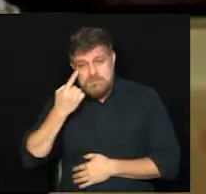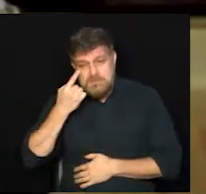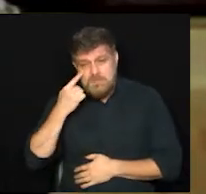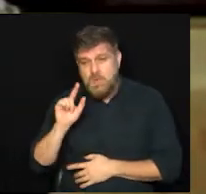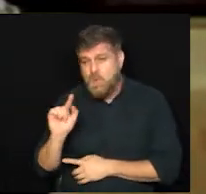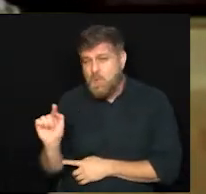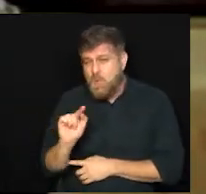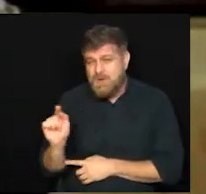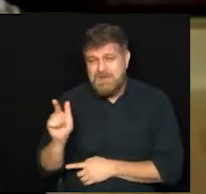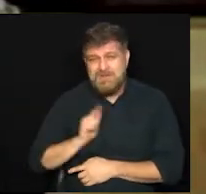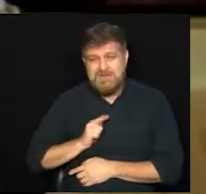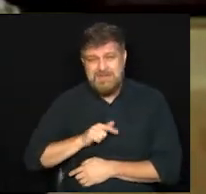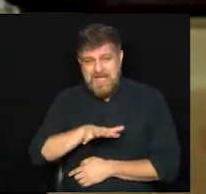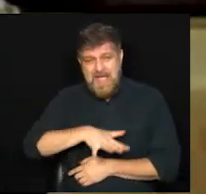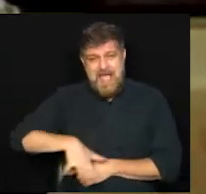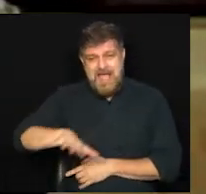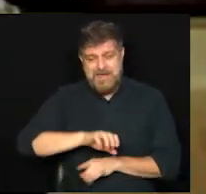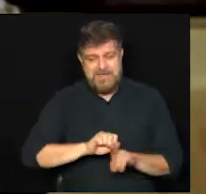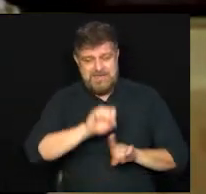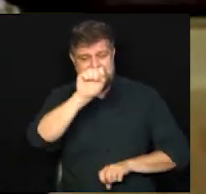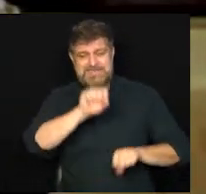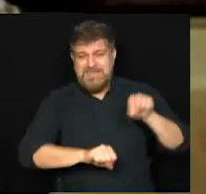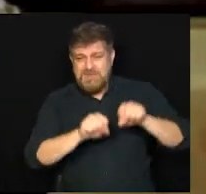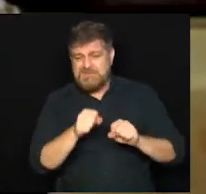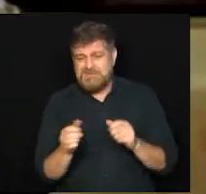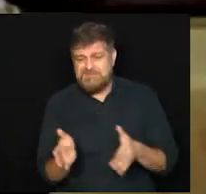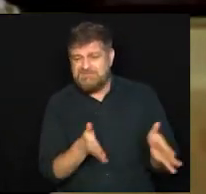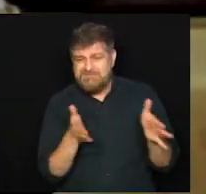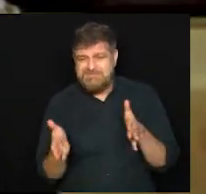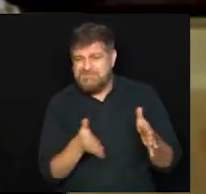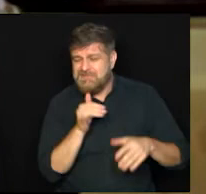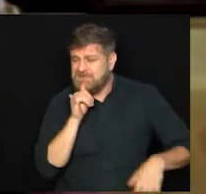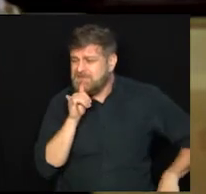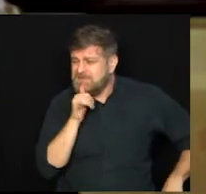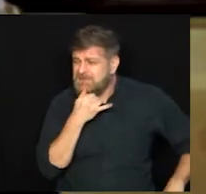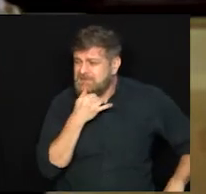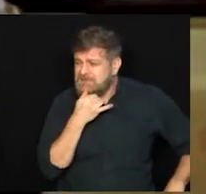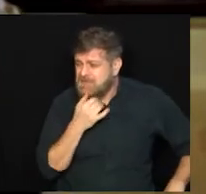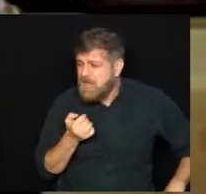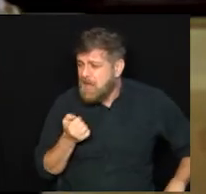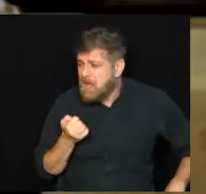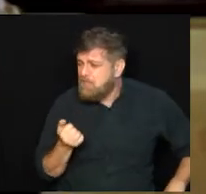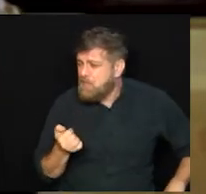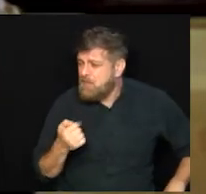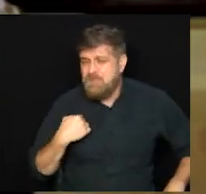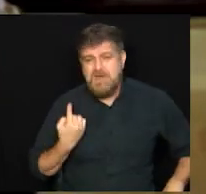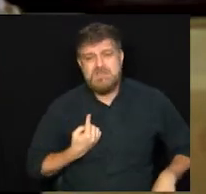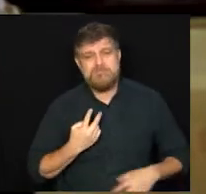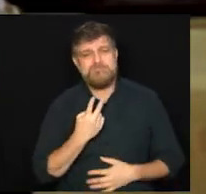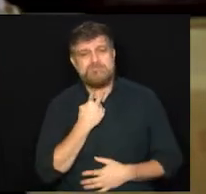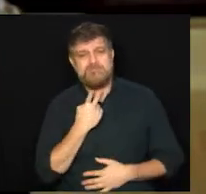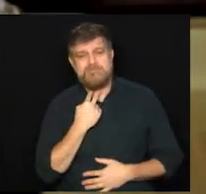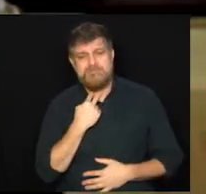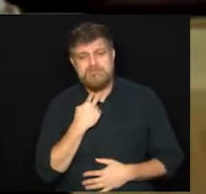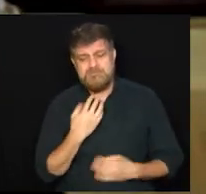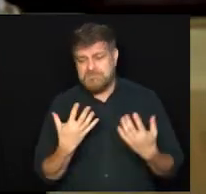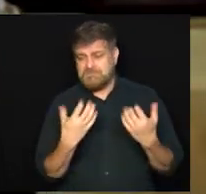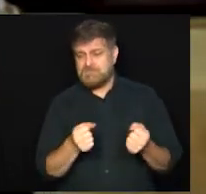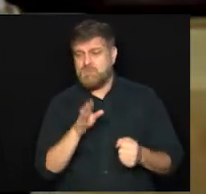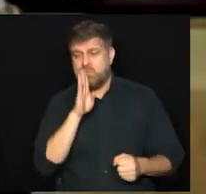parque industrial como está, é triste, E nós não podemos, eu acho que, permitir